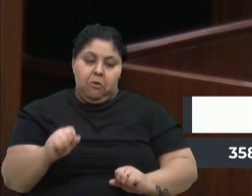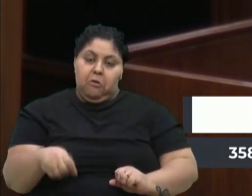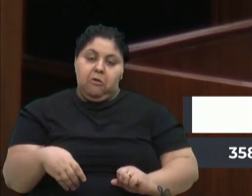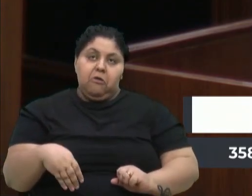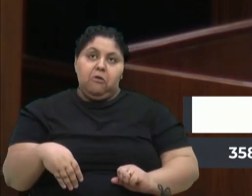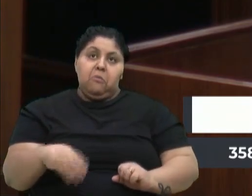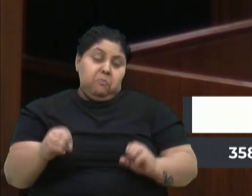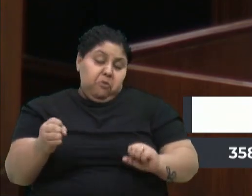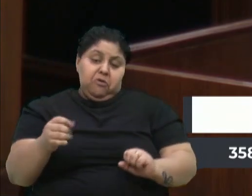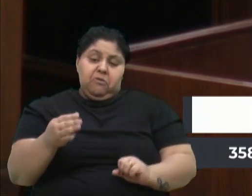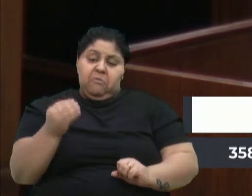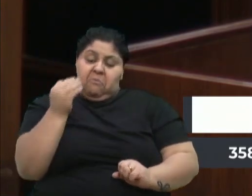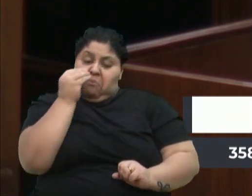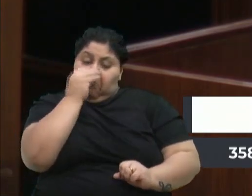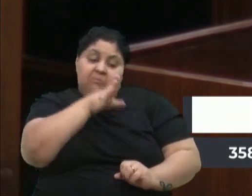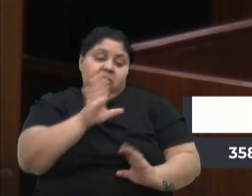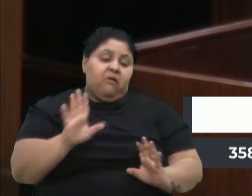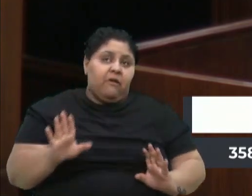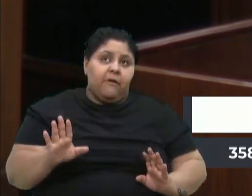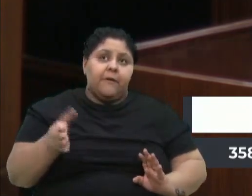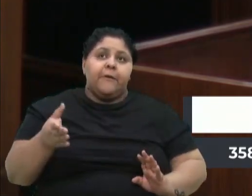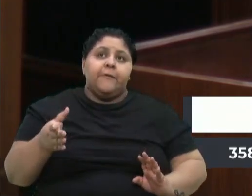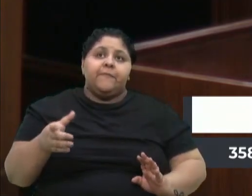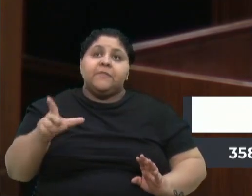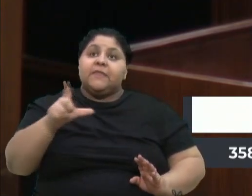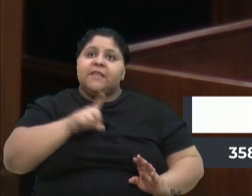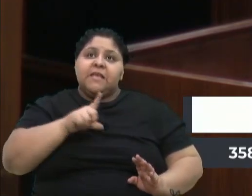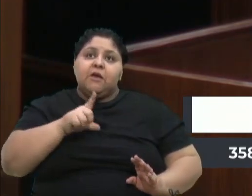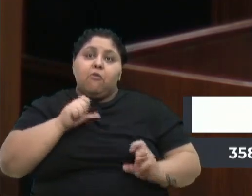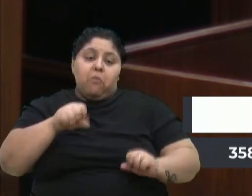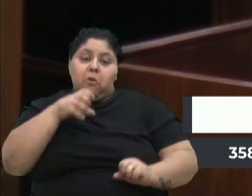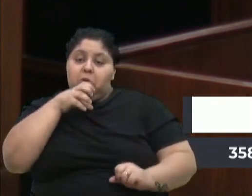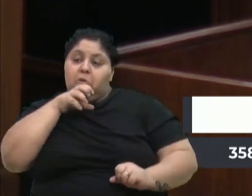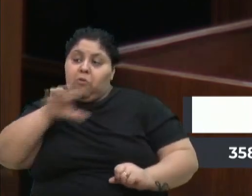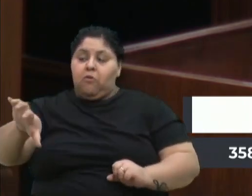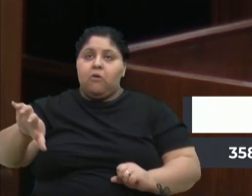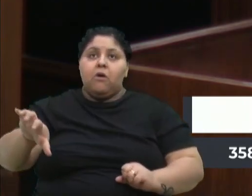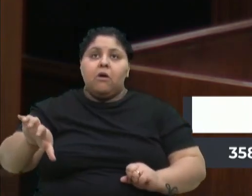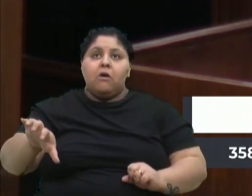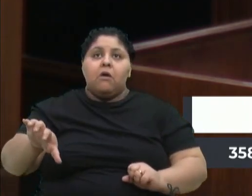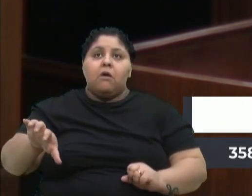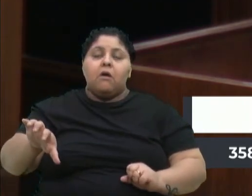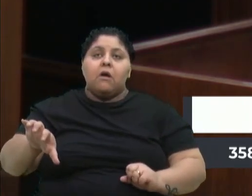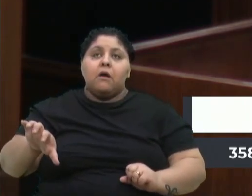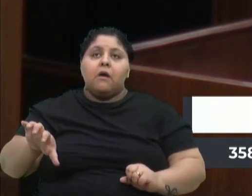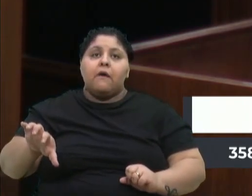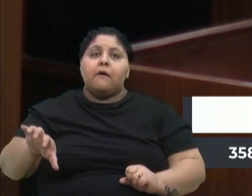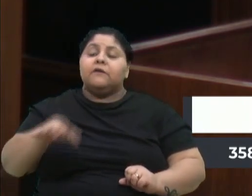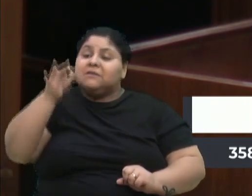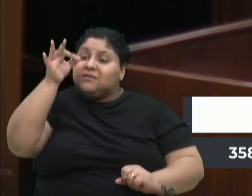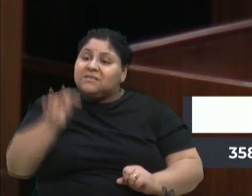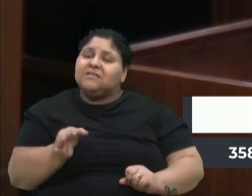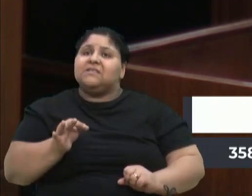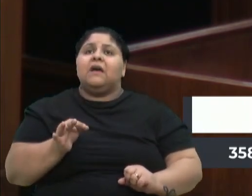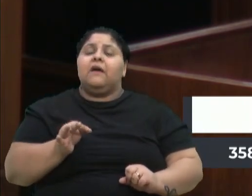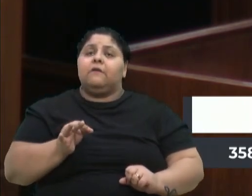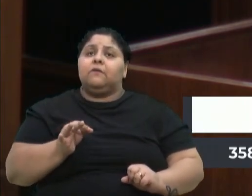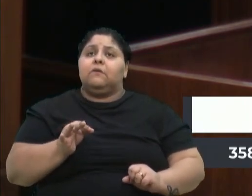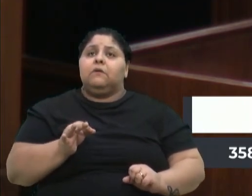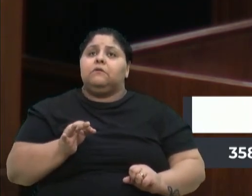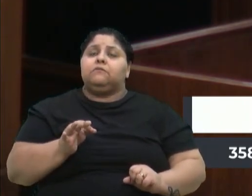também seria contra, mas existe. É constitucional. Exatamente, vereador